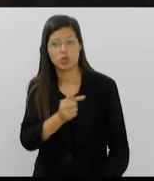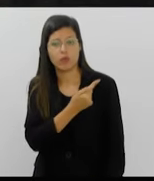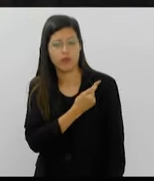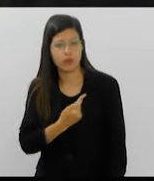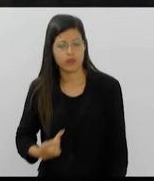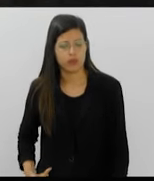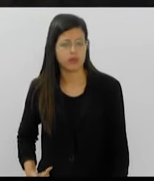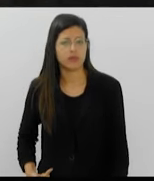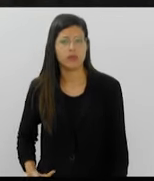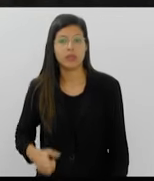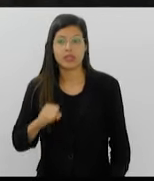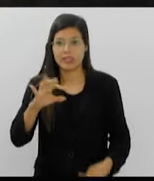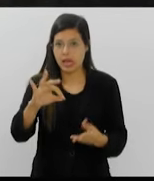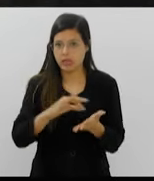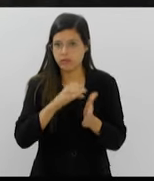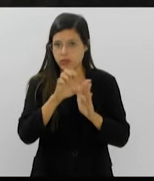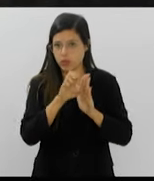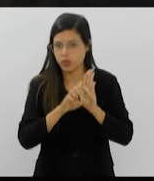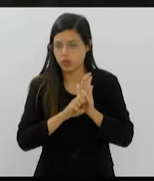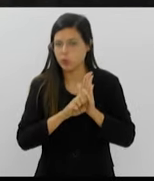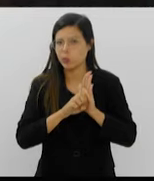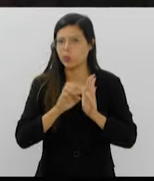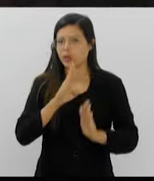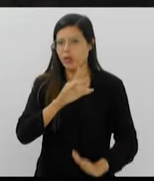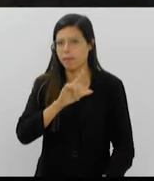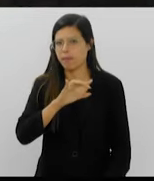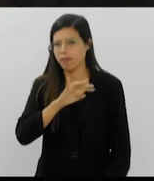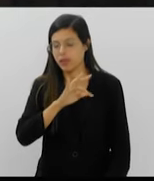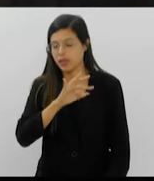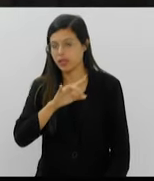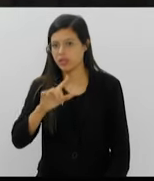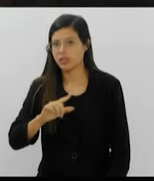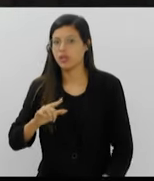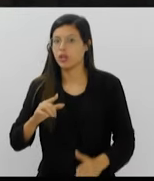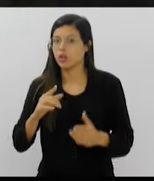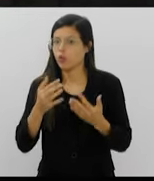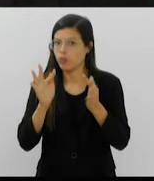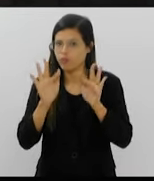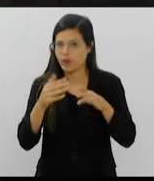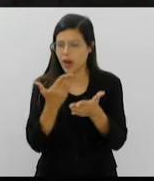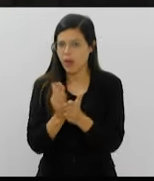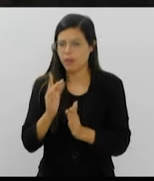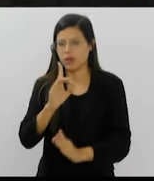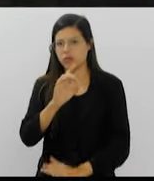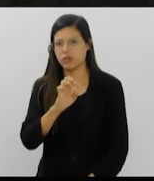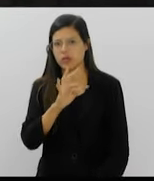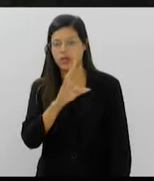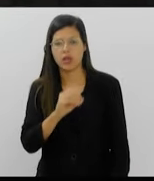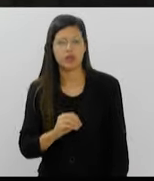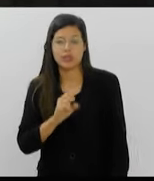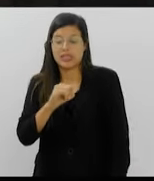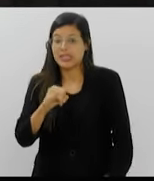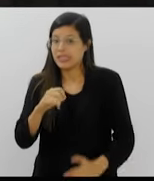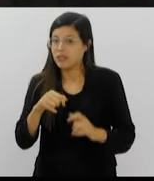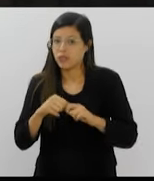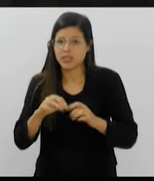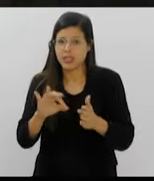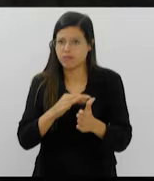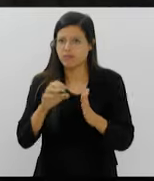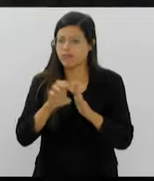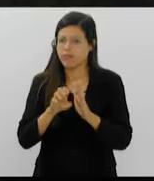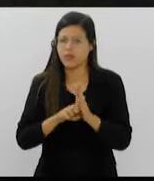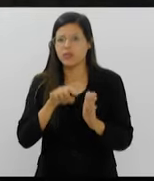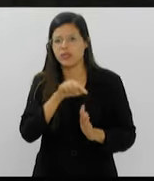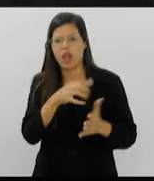se o senhor não assinar o Estatuto das Blitz e o fim do Detro, o senhor é conivente, age em colúnio com